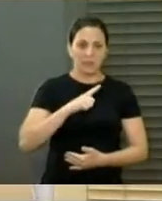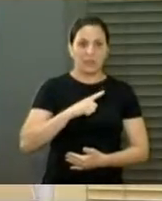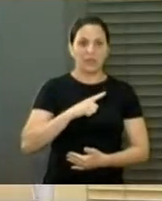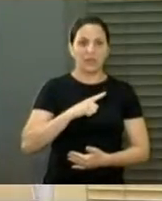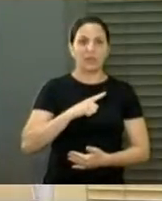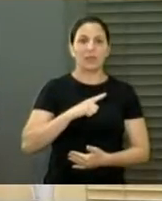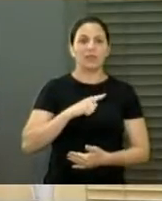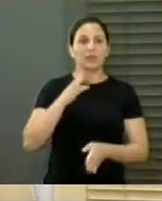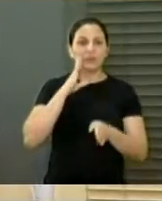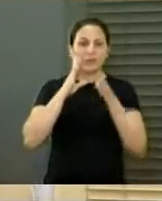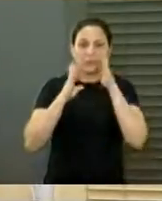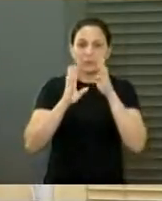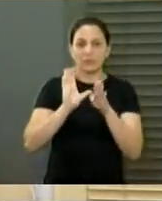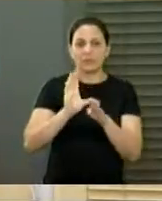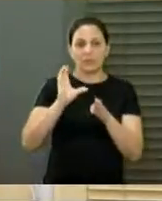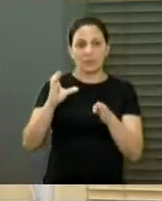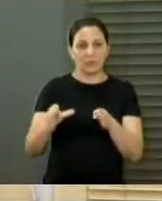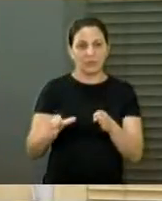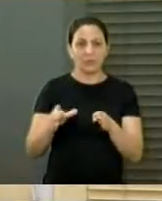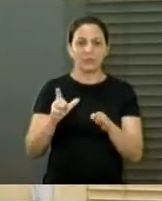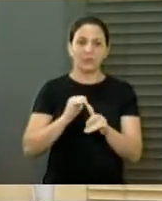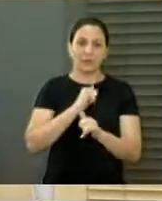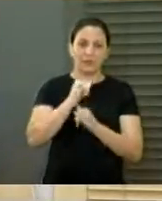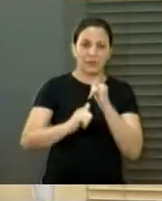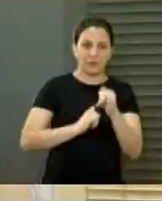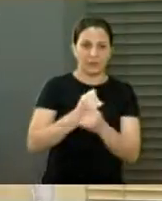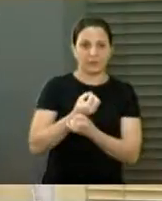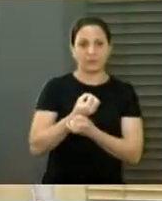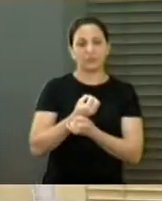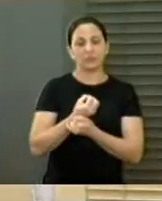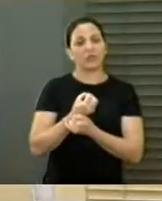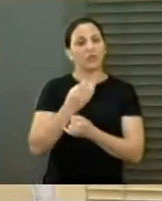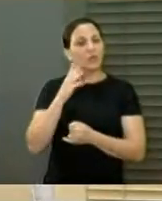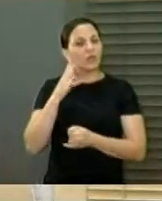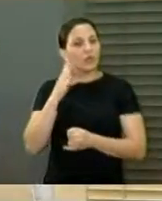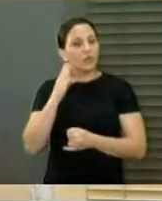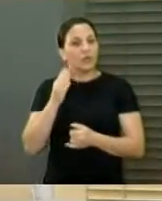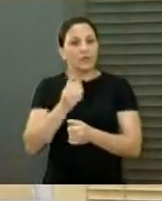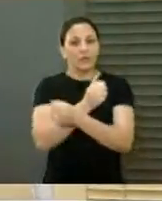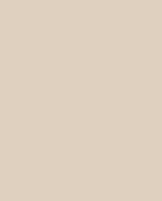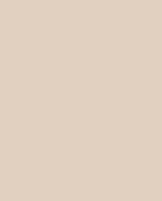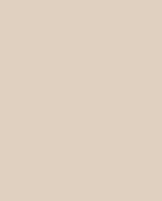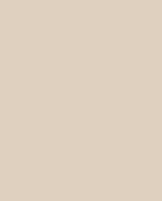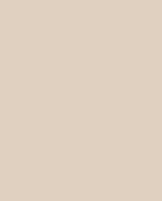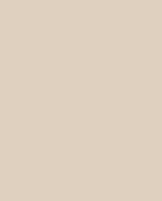o trabalho de todos os vereadores. Boa noite a todos e um forte abraço.